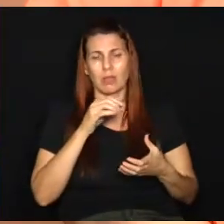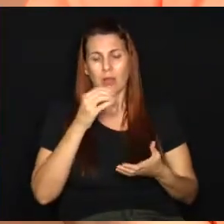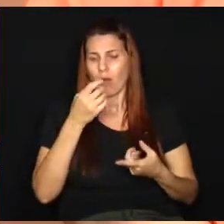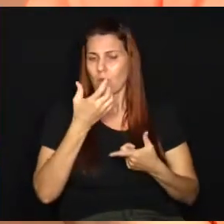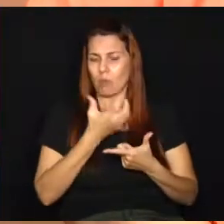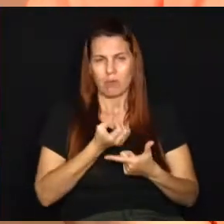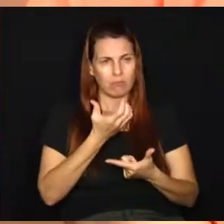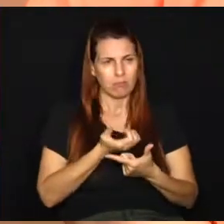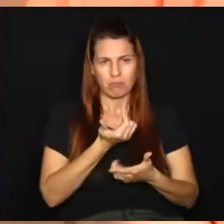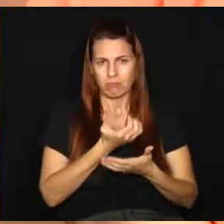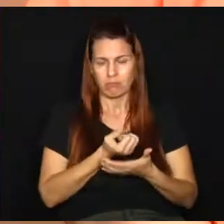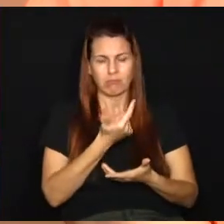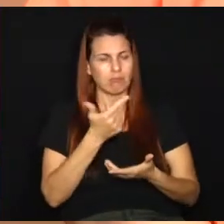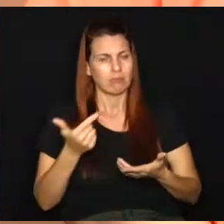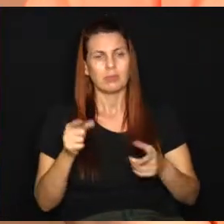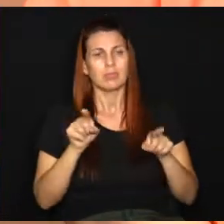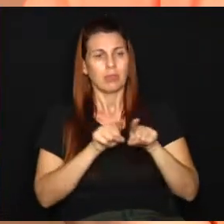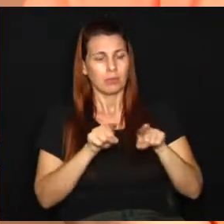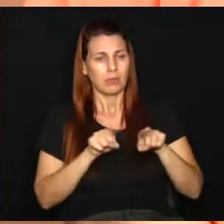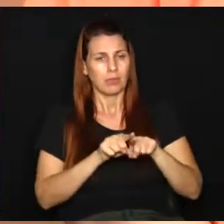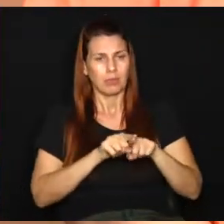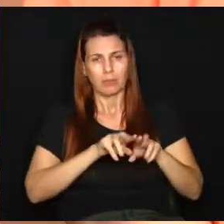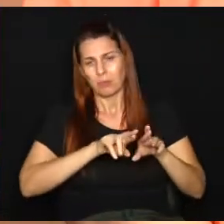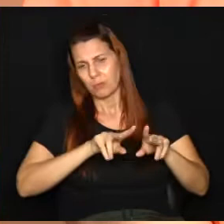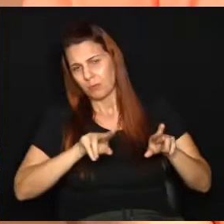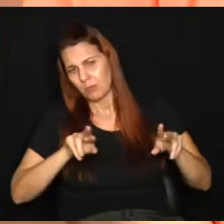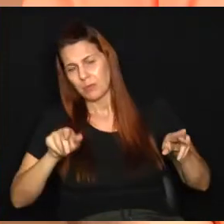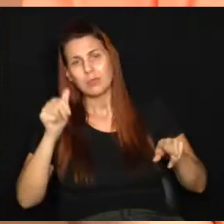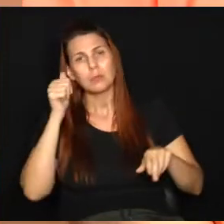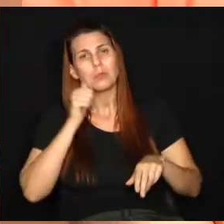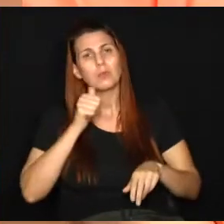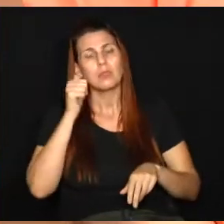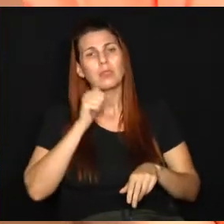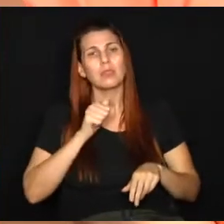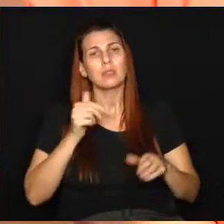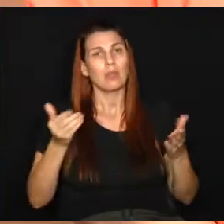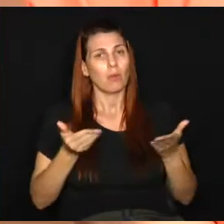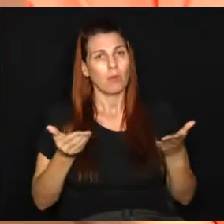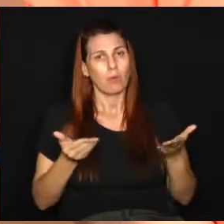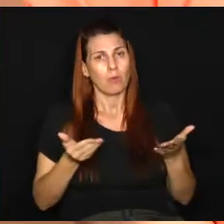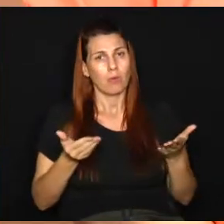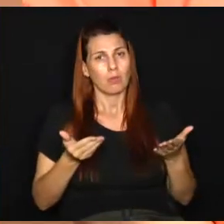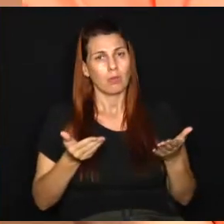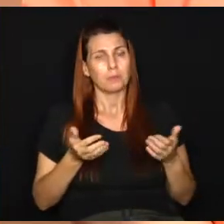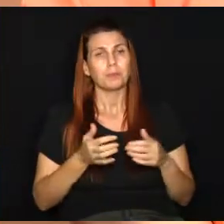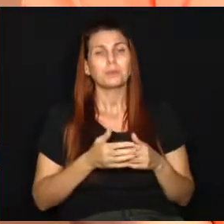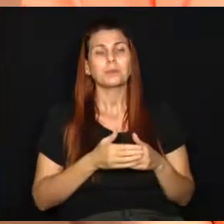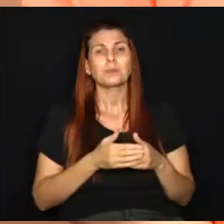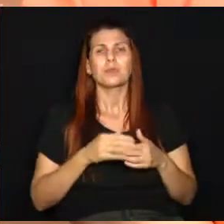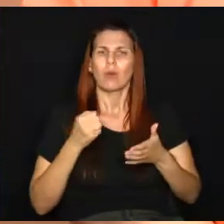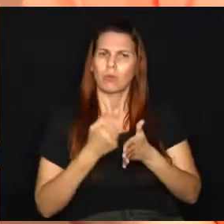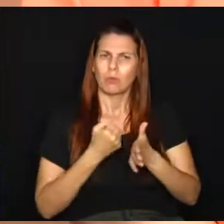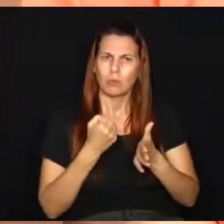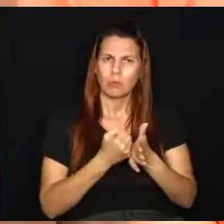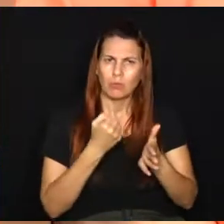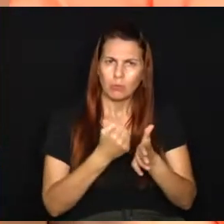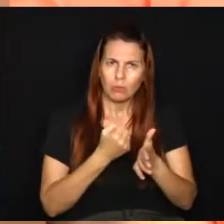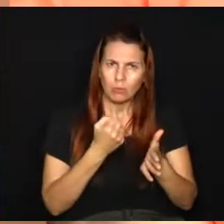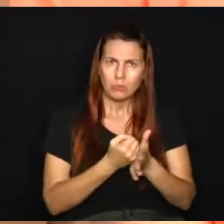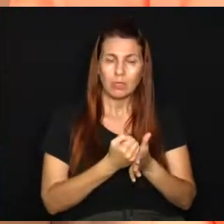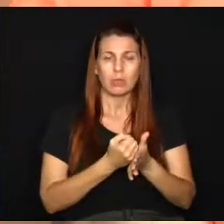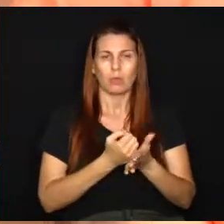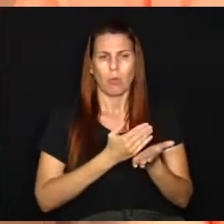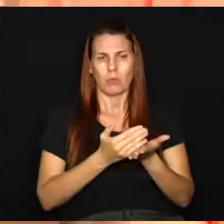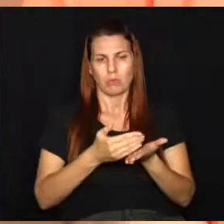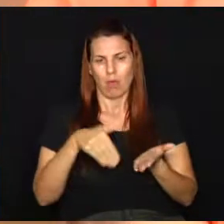está tendo aí uma série de mulheres que agora, né, que embora lutem, a luta não começa agora,